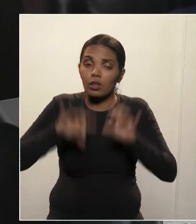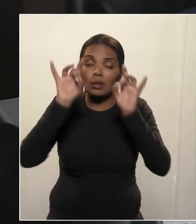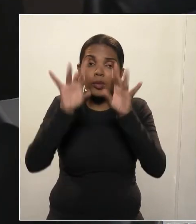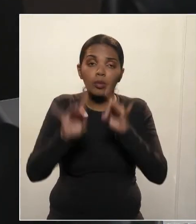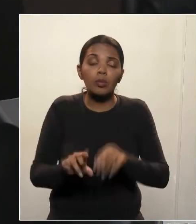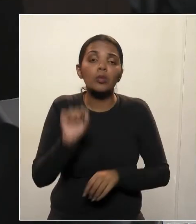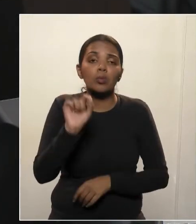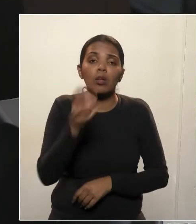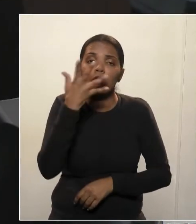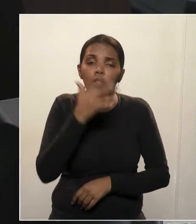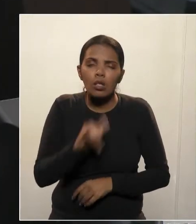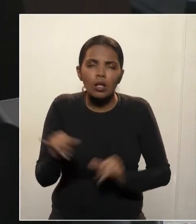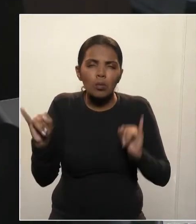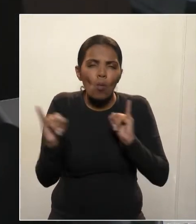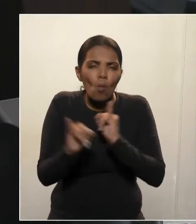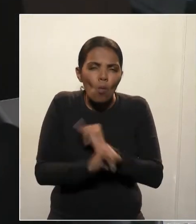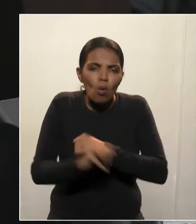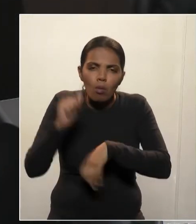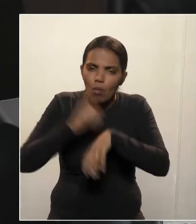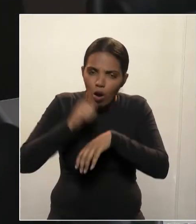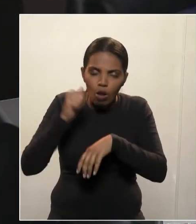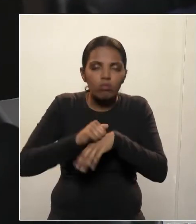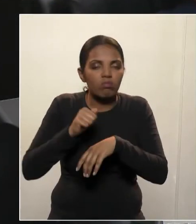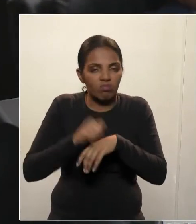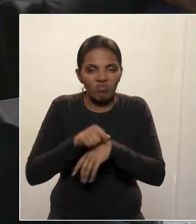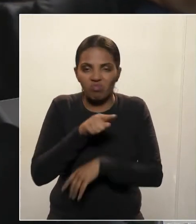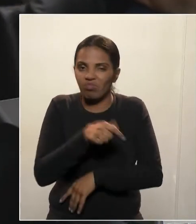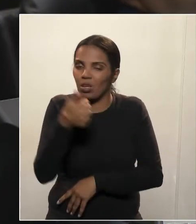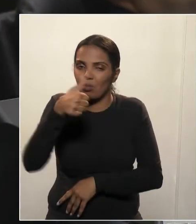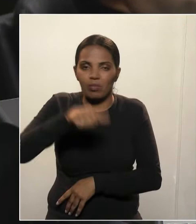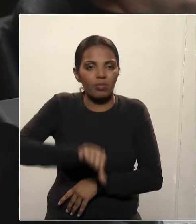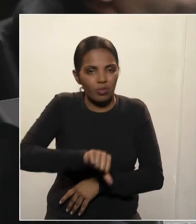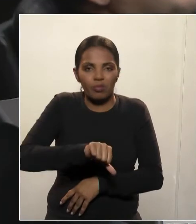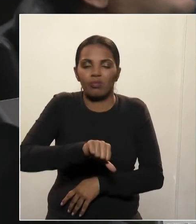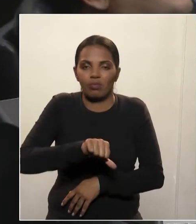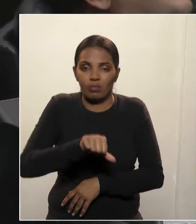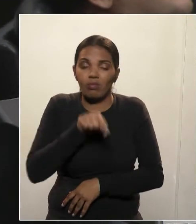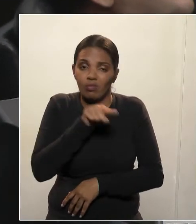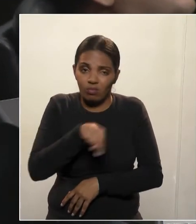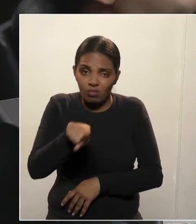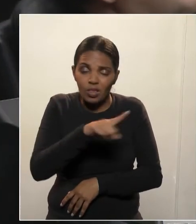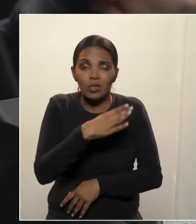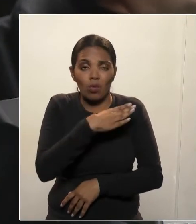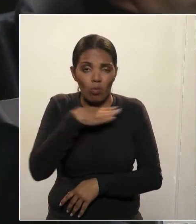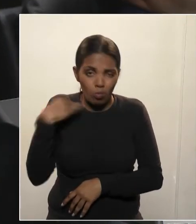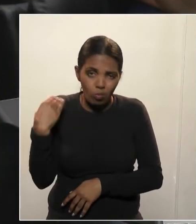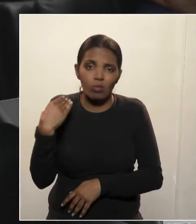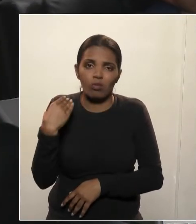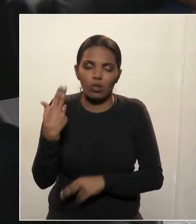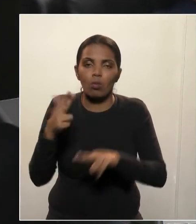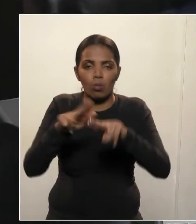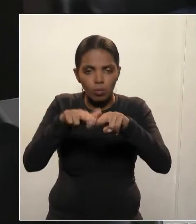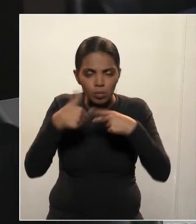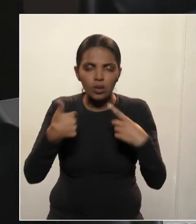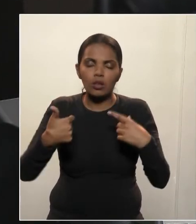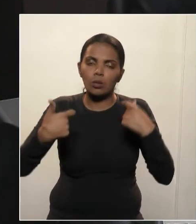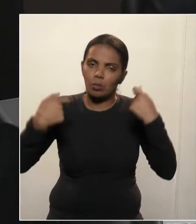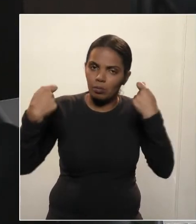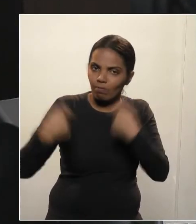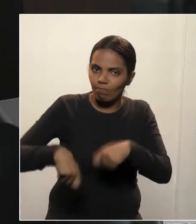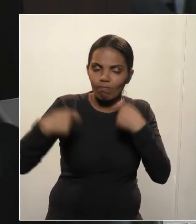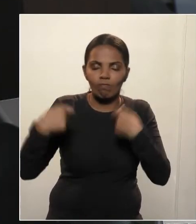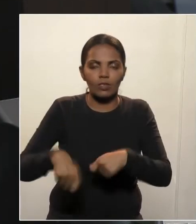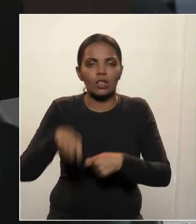as crianças subnutridas, as mais pobres. Essas, sim, estão pagando com suas vidas. Por isso, a necessidade